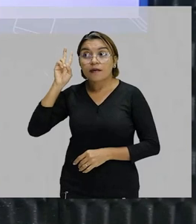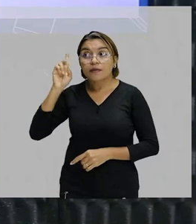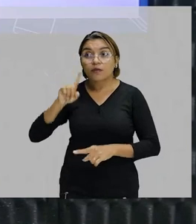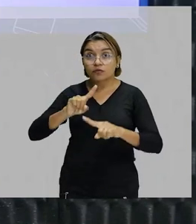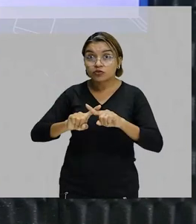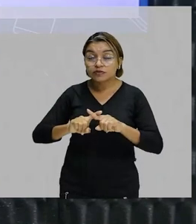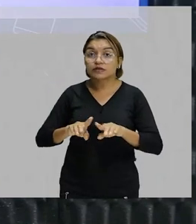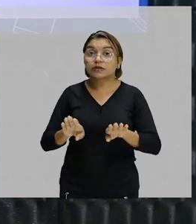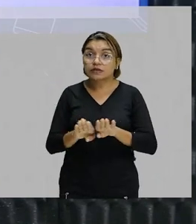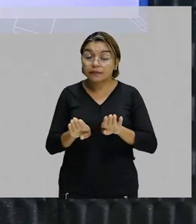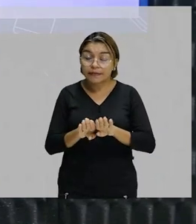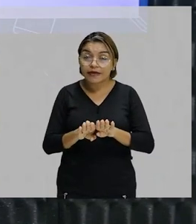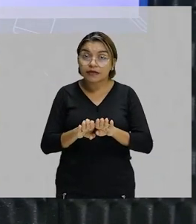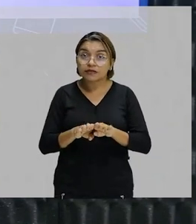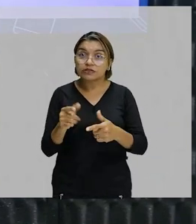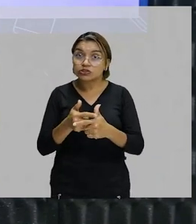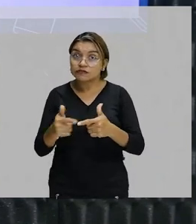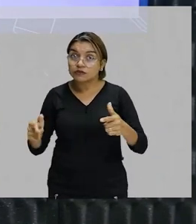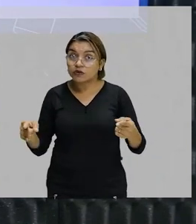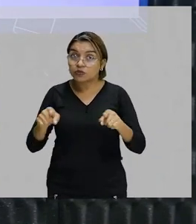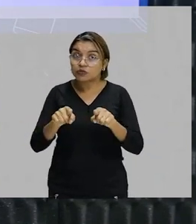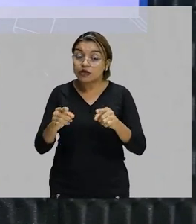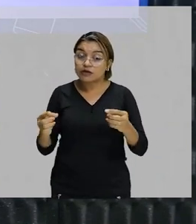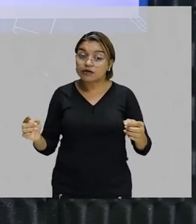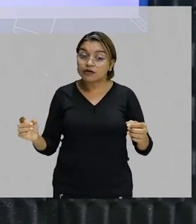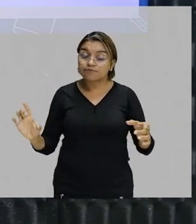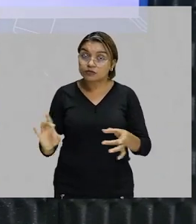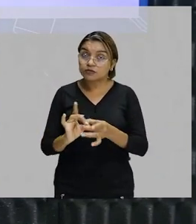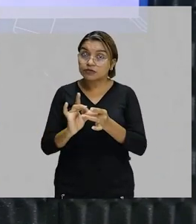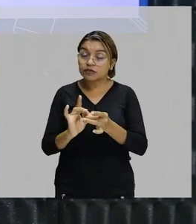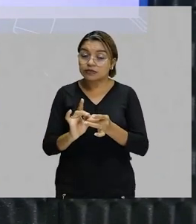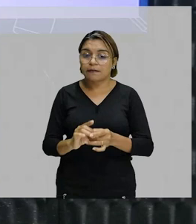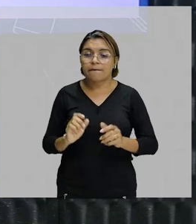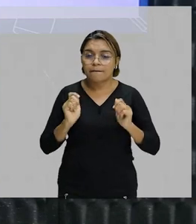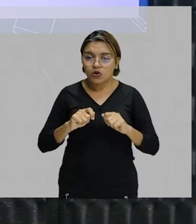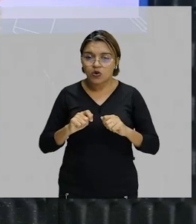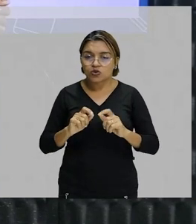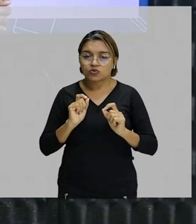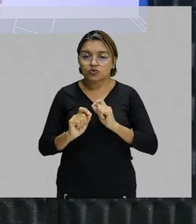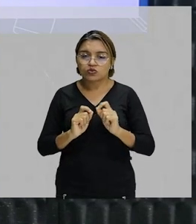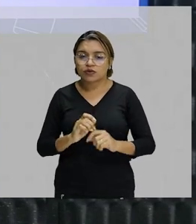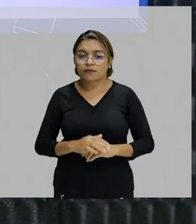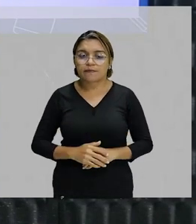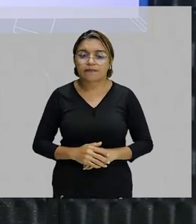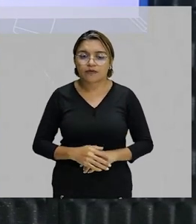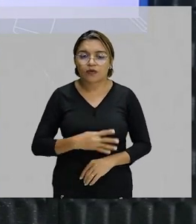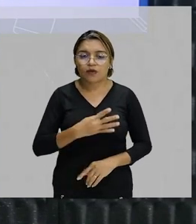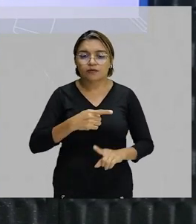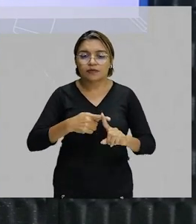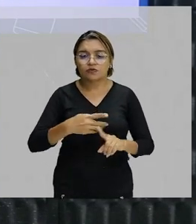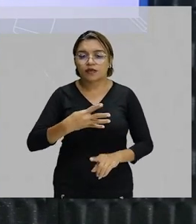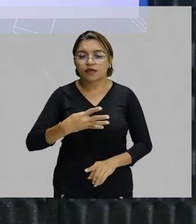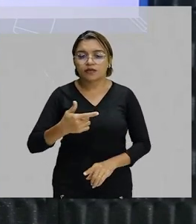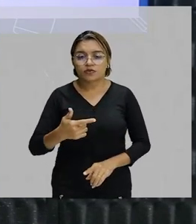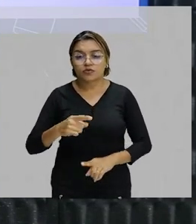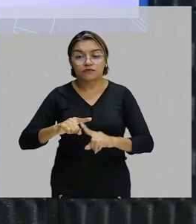e também tem uma divisão associada eu posso fazer 4 + 42 46 x 20